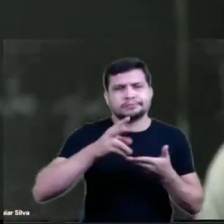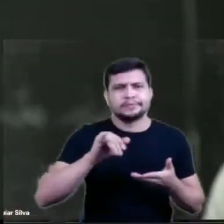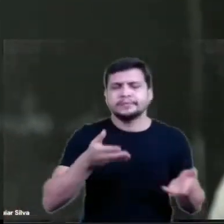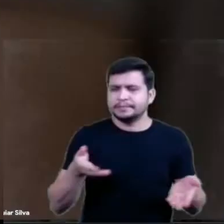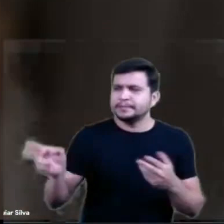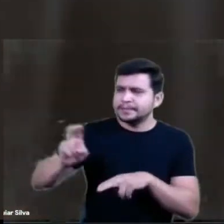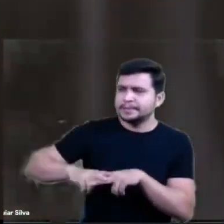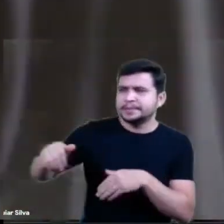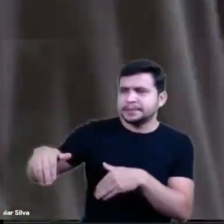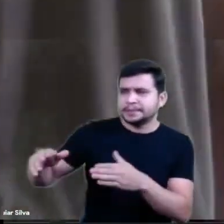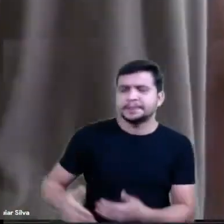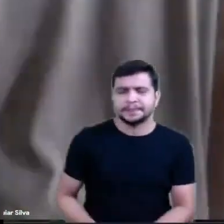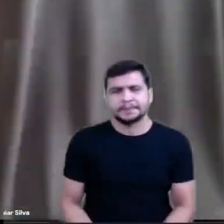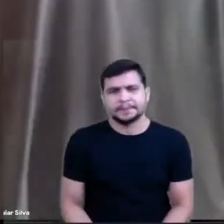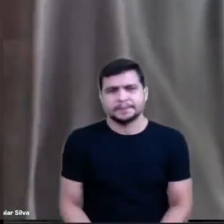sentar.